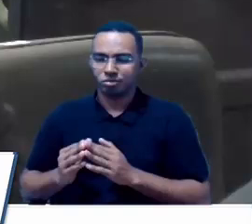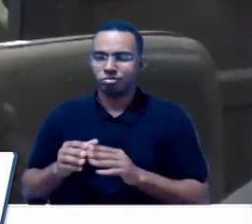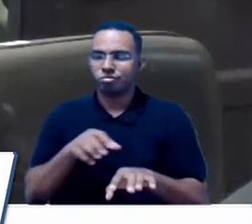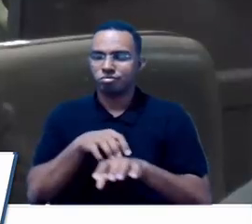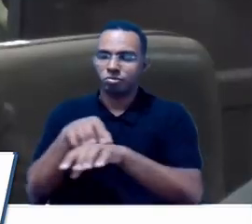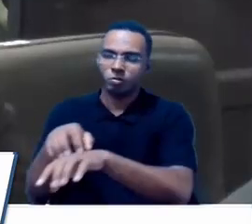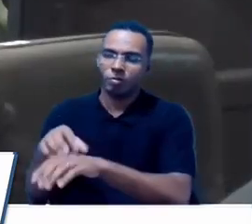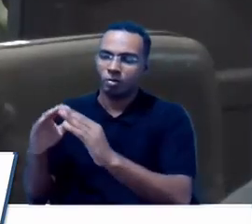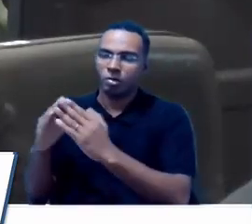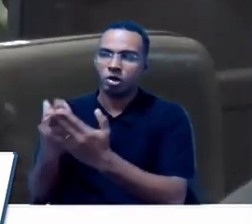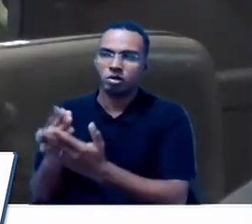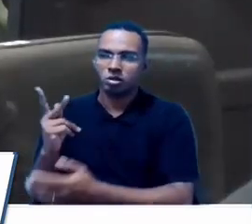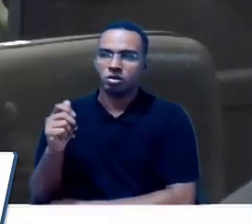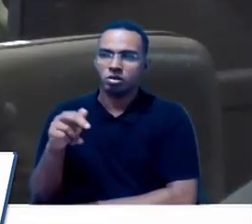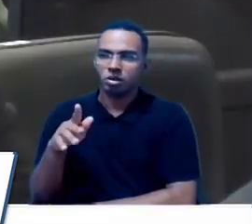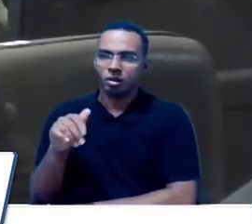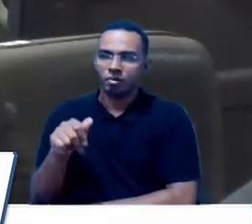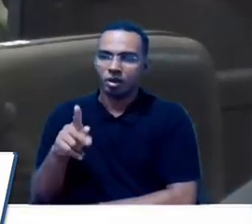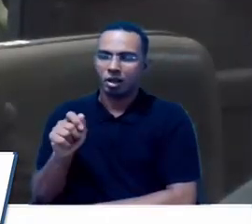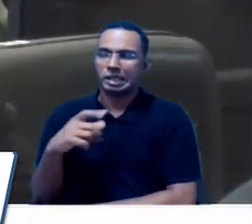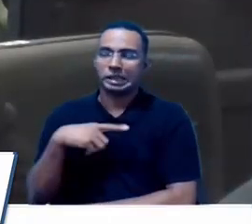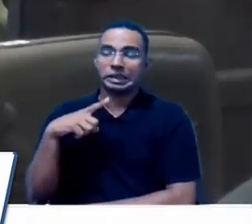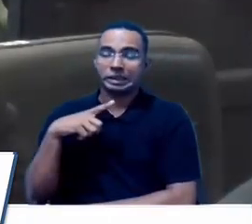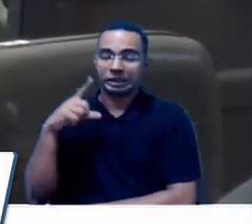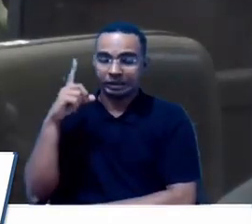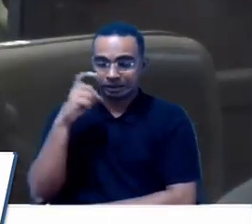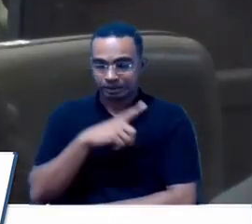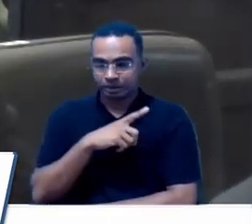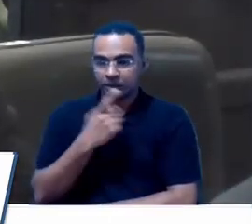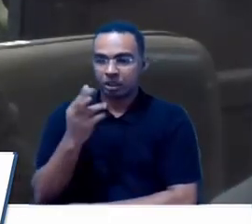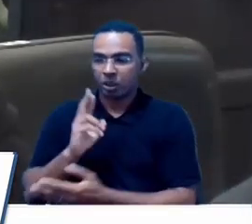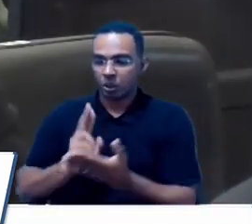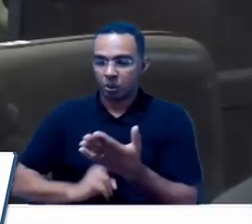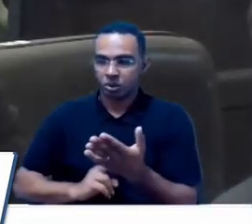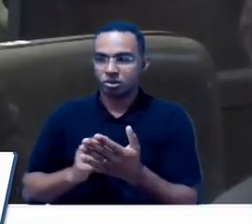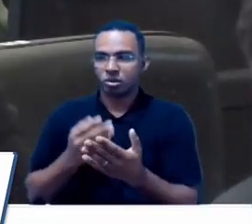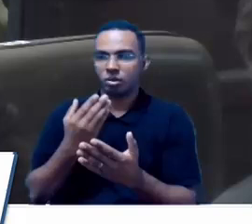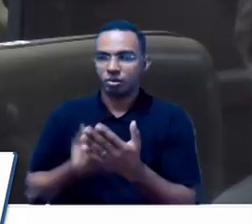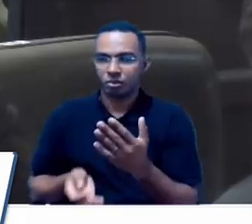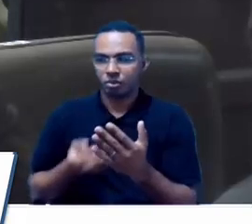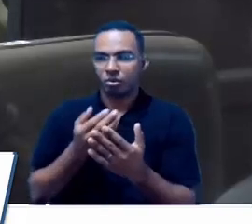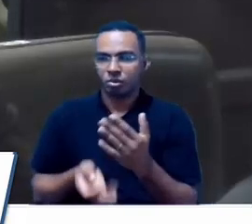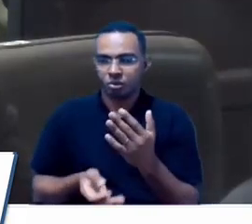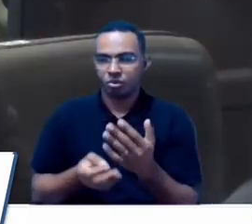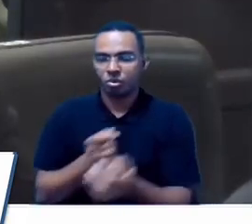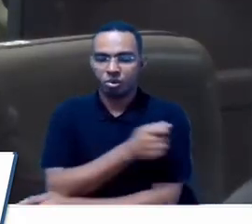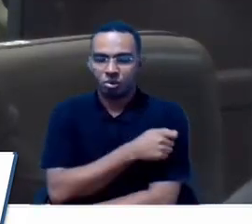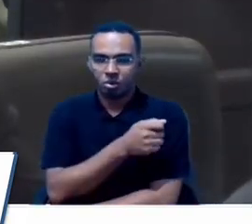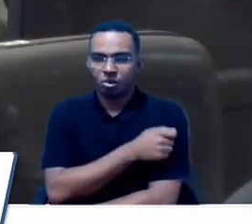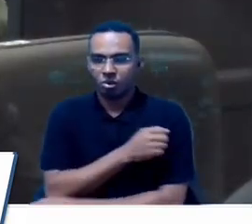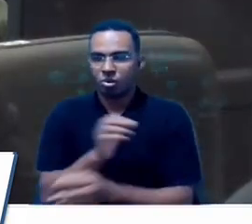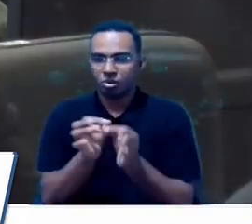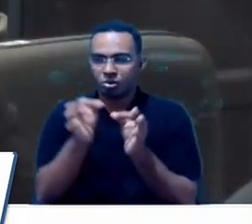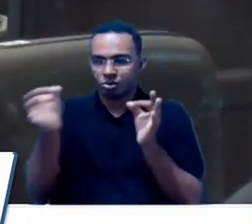o Champagnat é muito complicado. Então, ele relatou estar perdendo muitos alunos devido à distância,